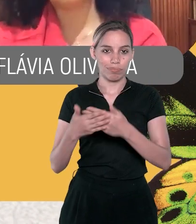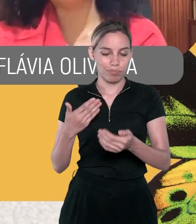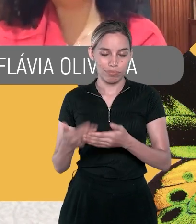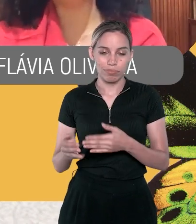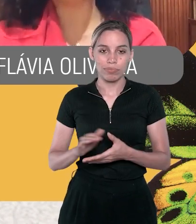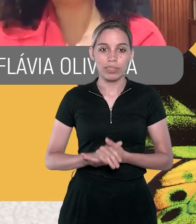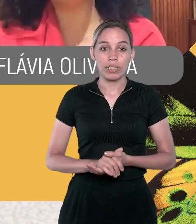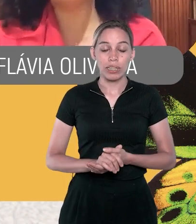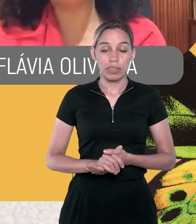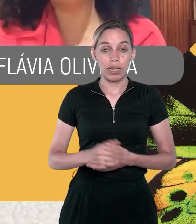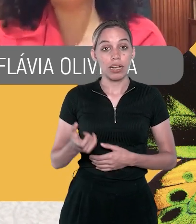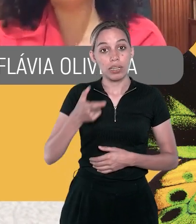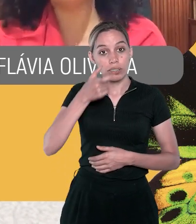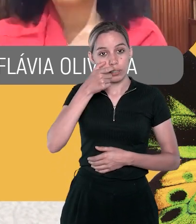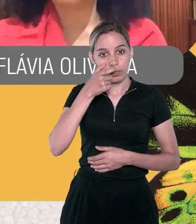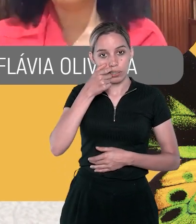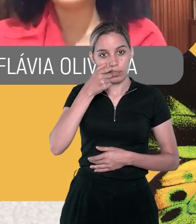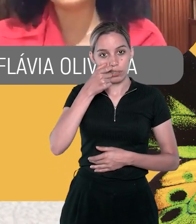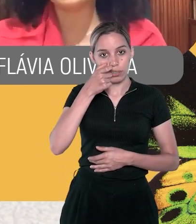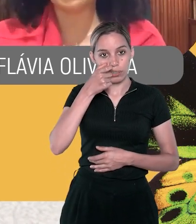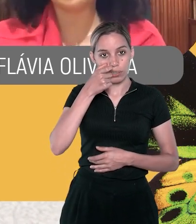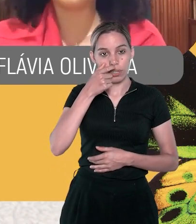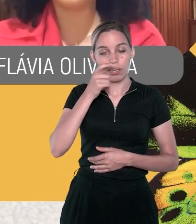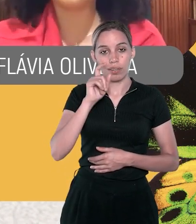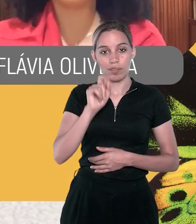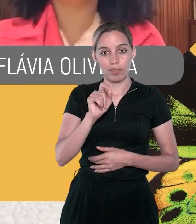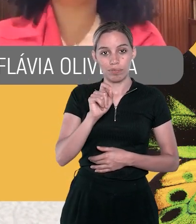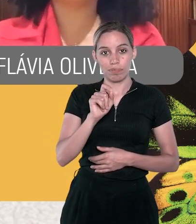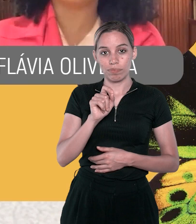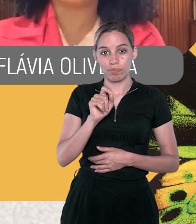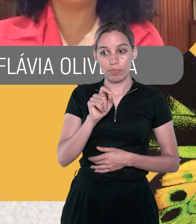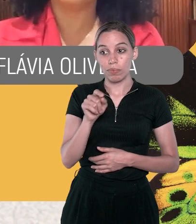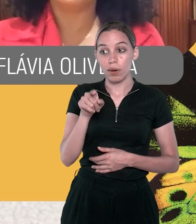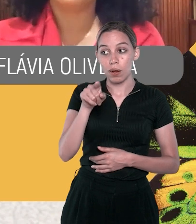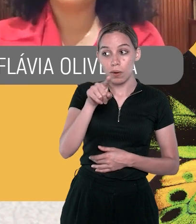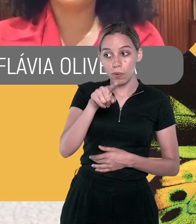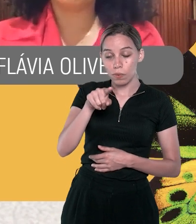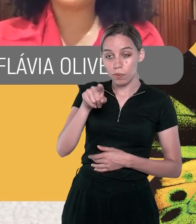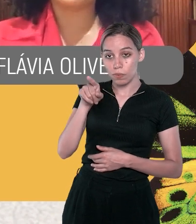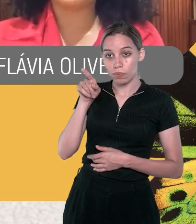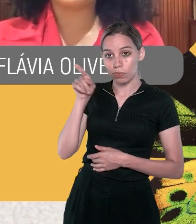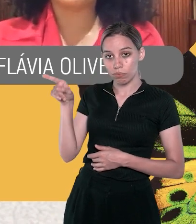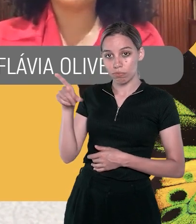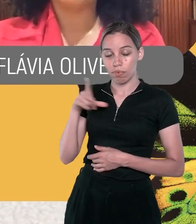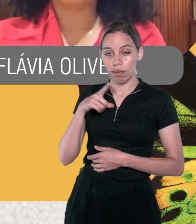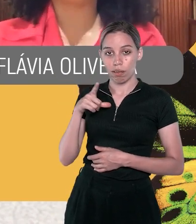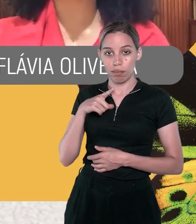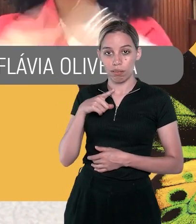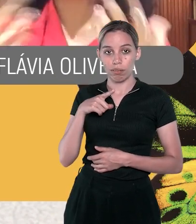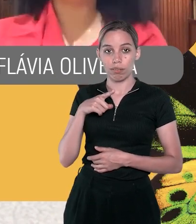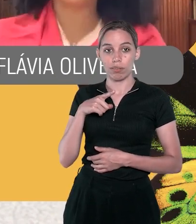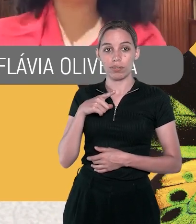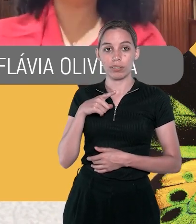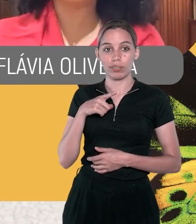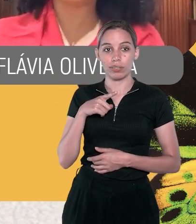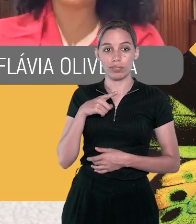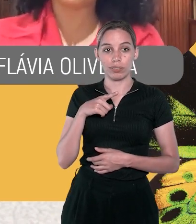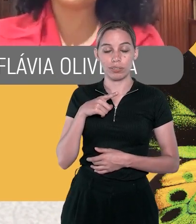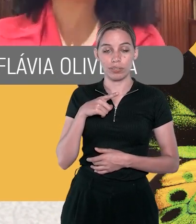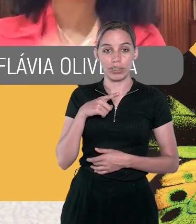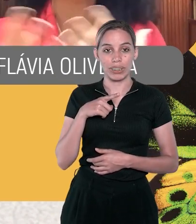é interessante que você tenha reservado, né, para esse